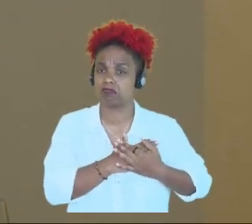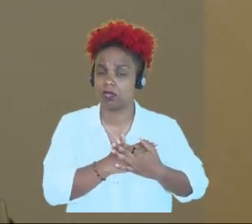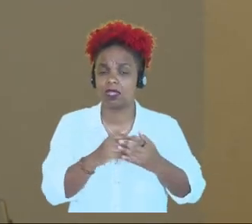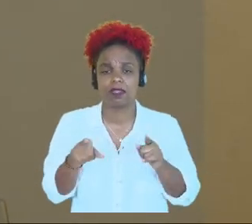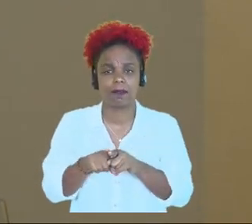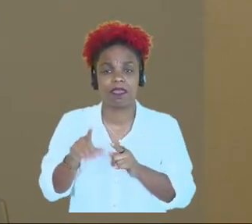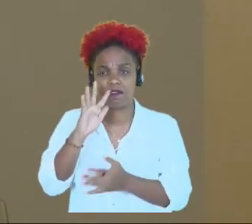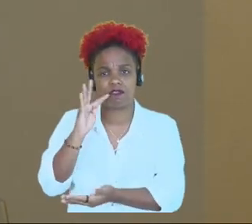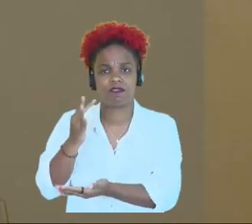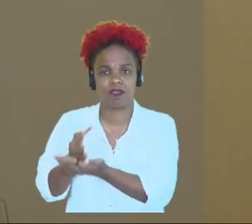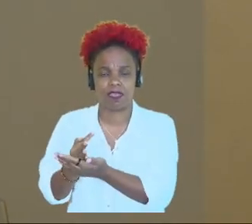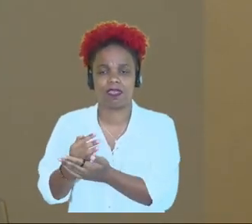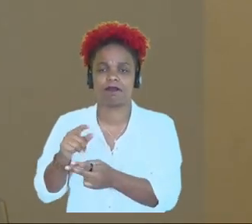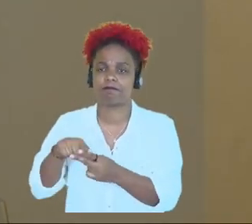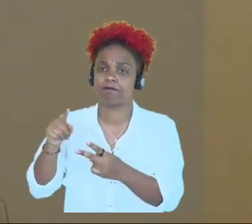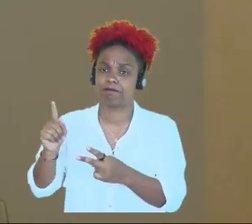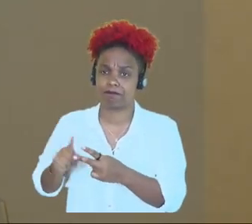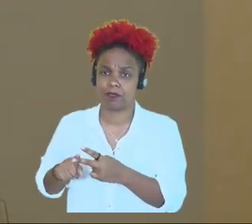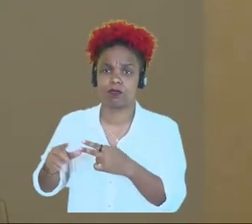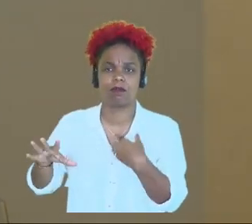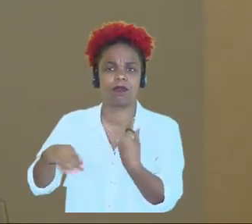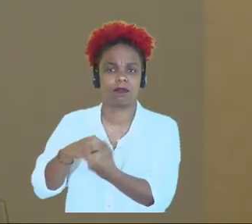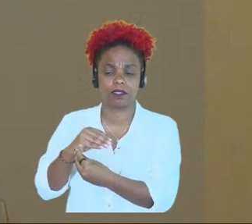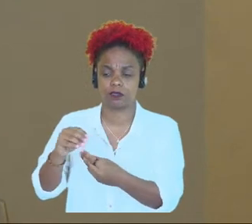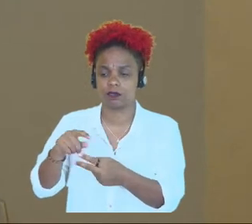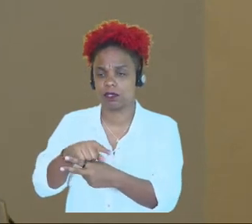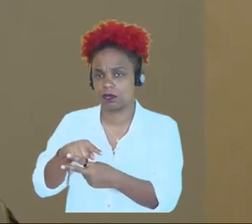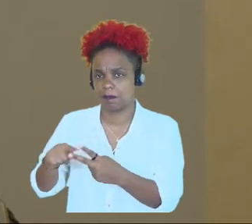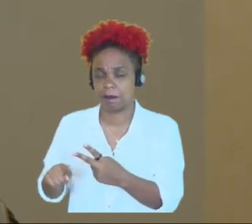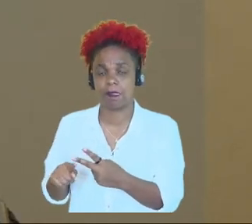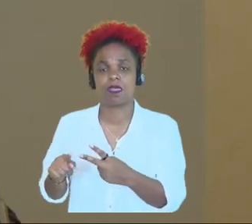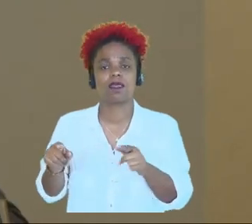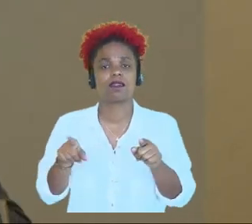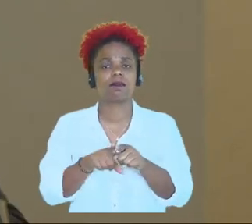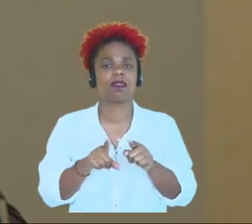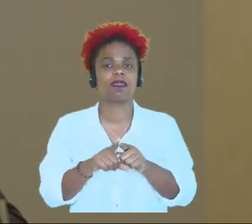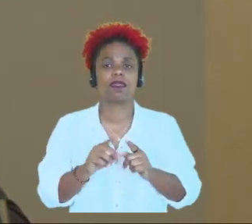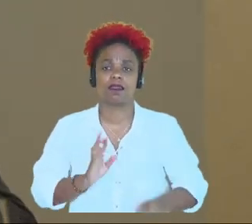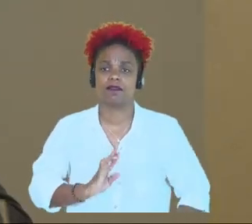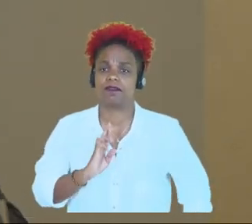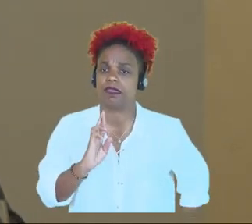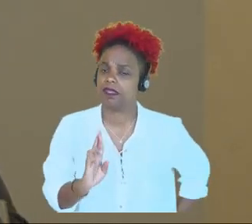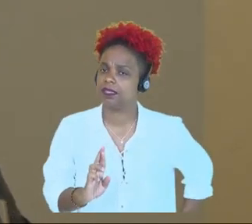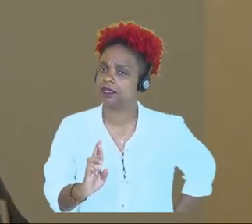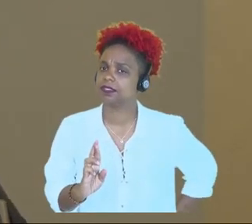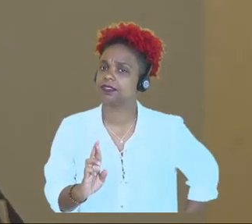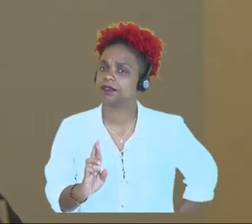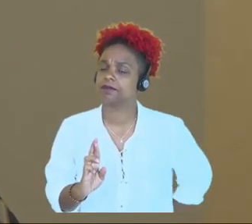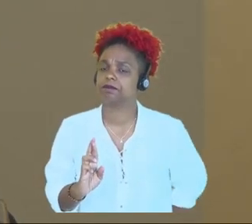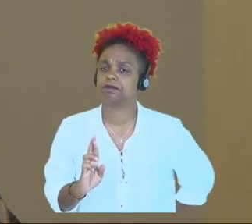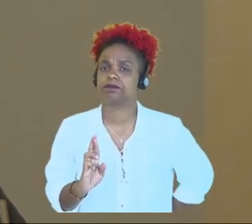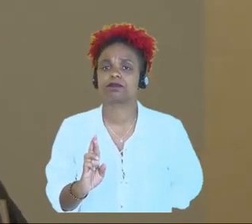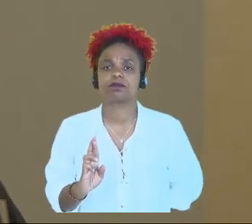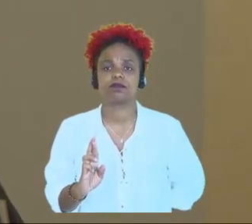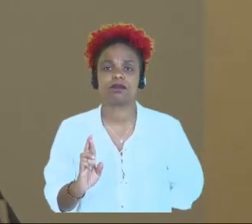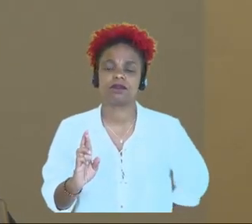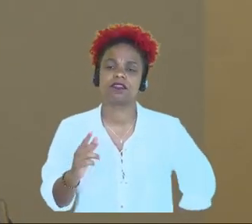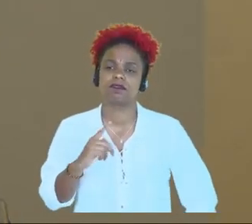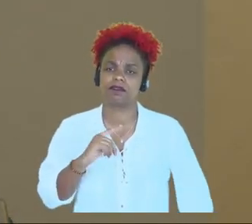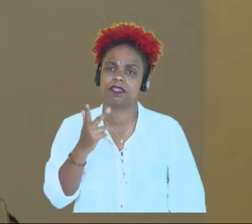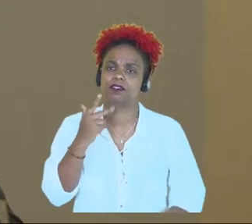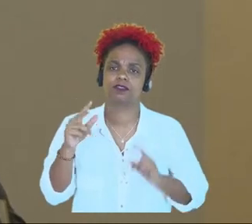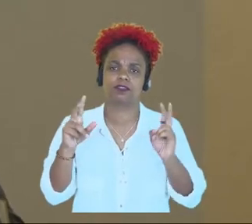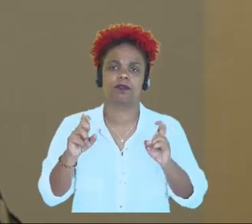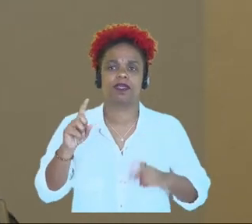fé, do outro lado, haja vista as referências intermináveis a Deus,